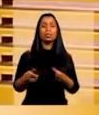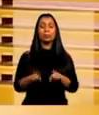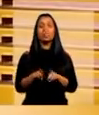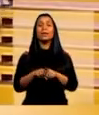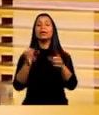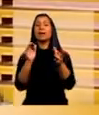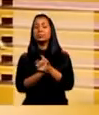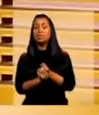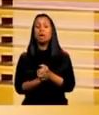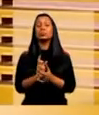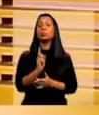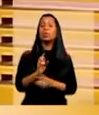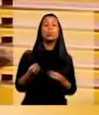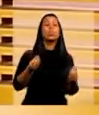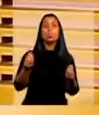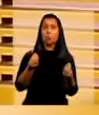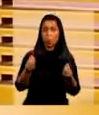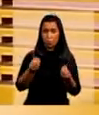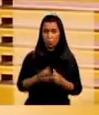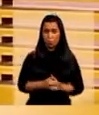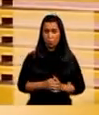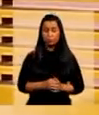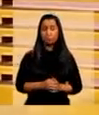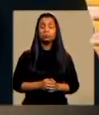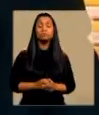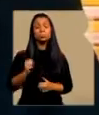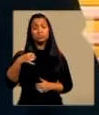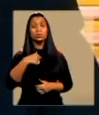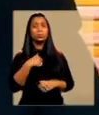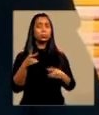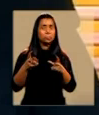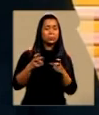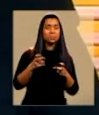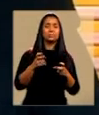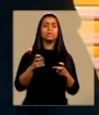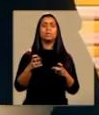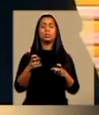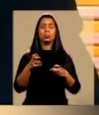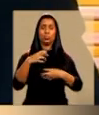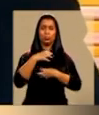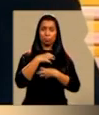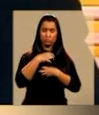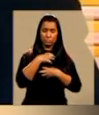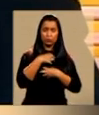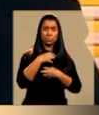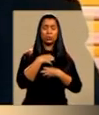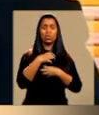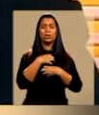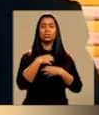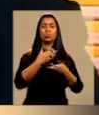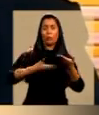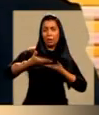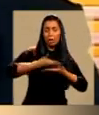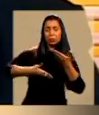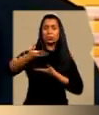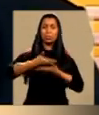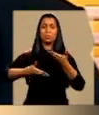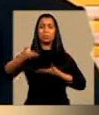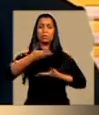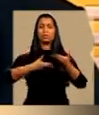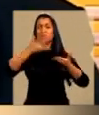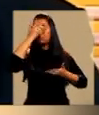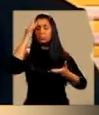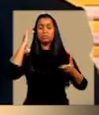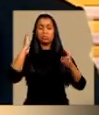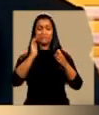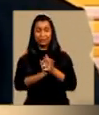o fato de ser casado ou não também influencia como se lida com isso? Sim, eu vejo assim, de uma forma, no relacionamento entre